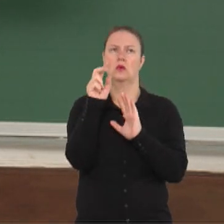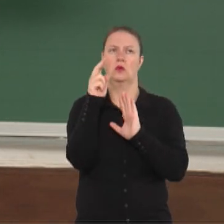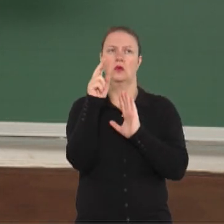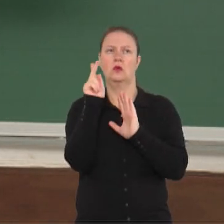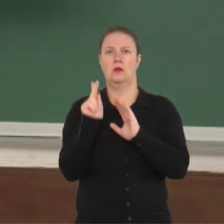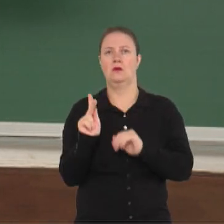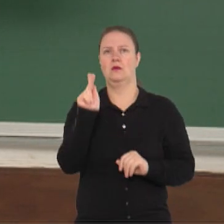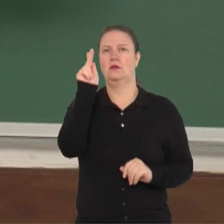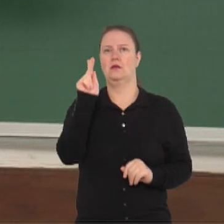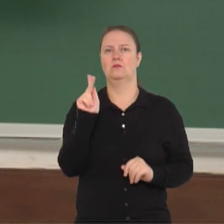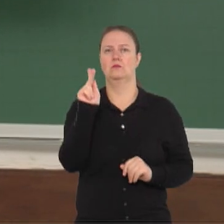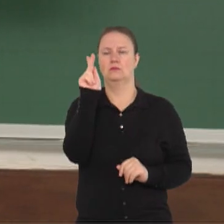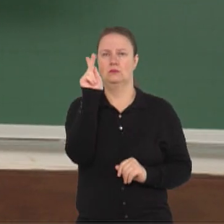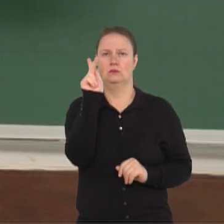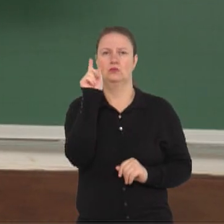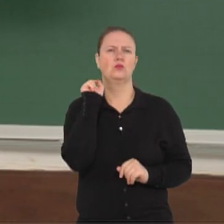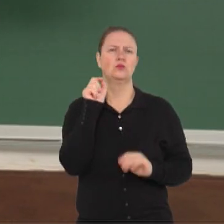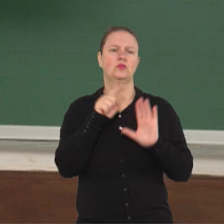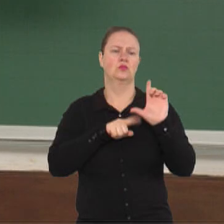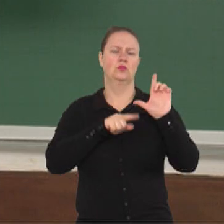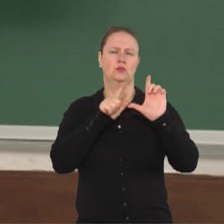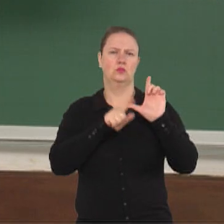K,